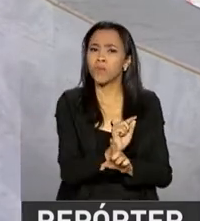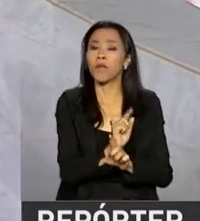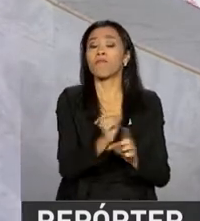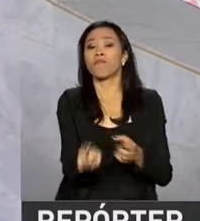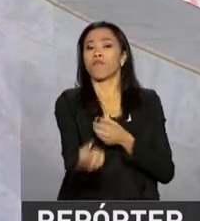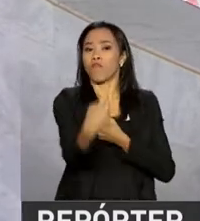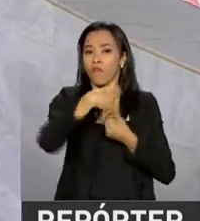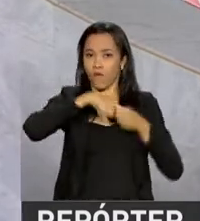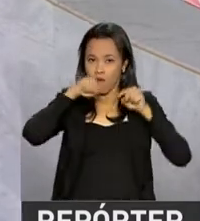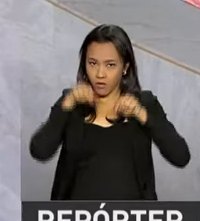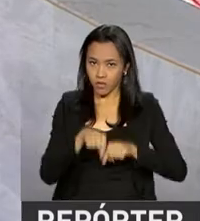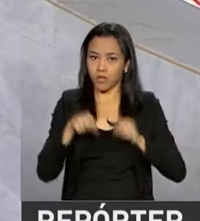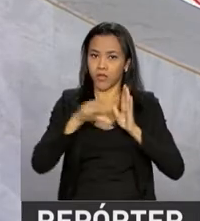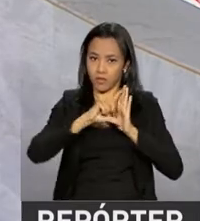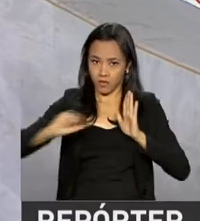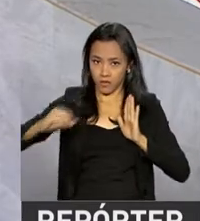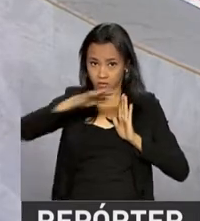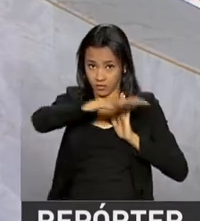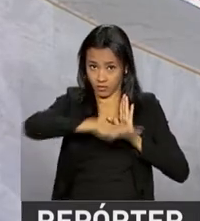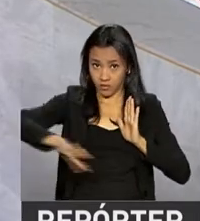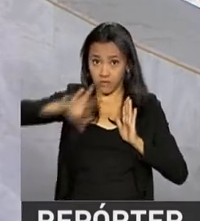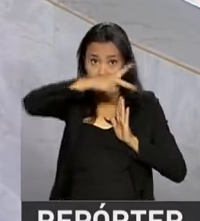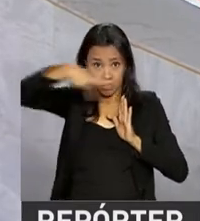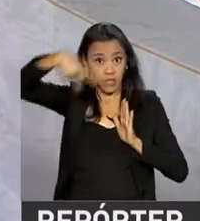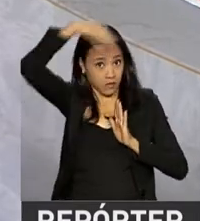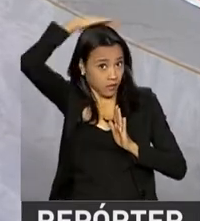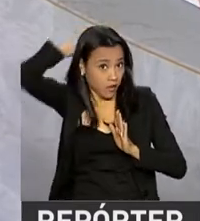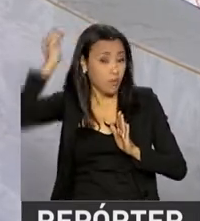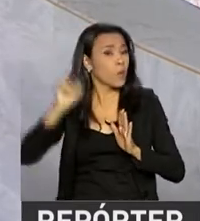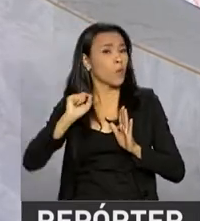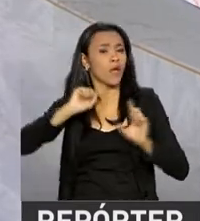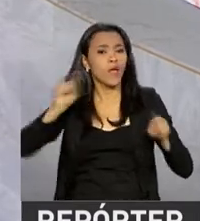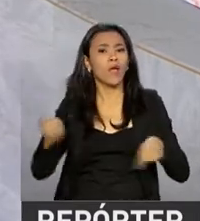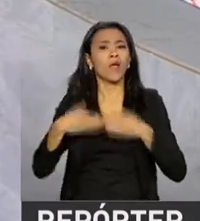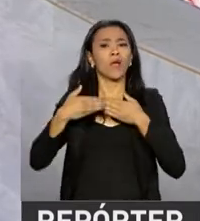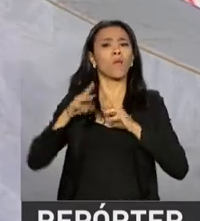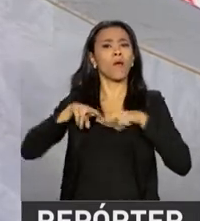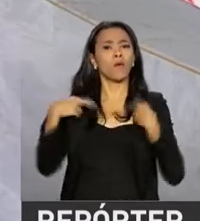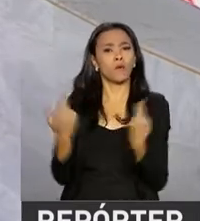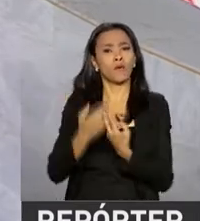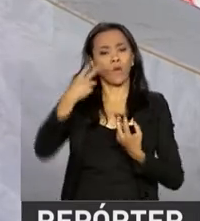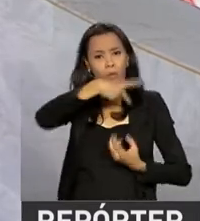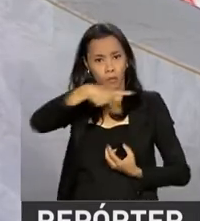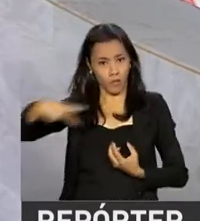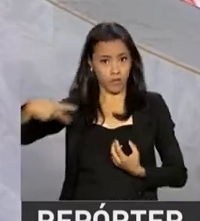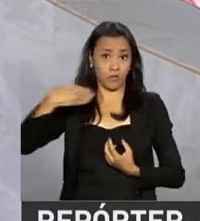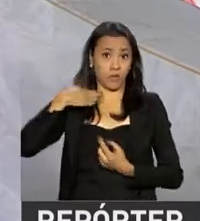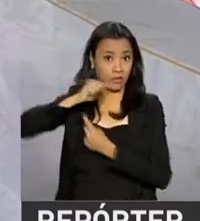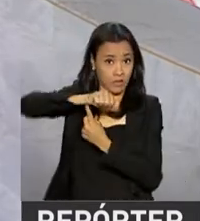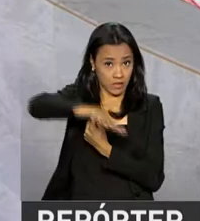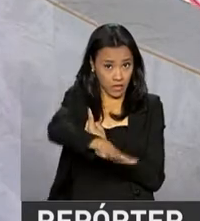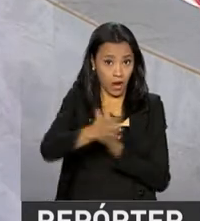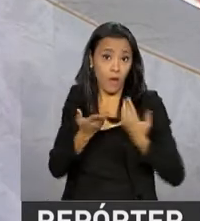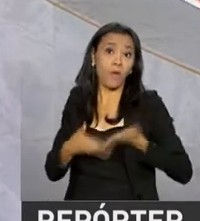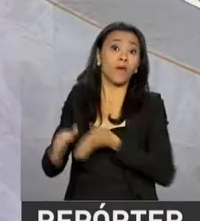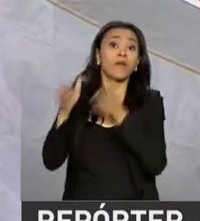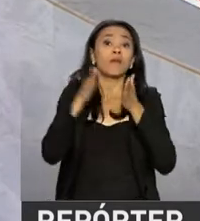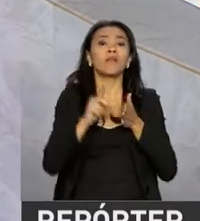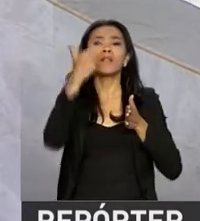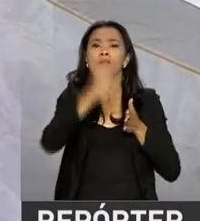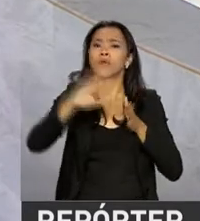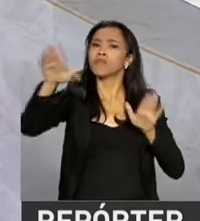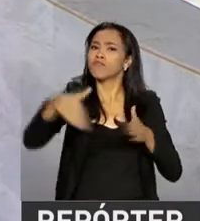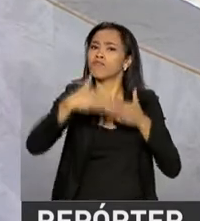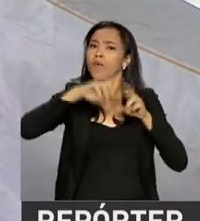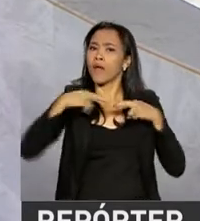volta aqui para o palácio do planalto onde se reúne com o presidente do banco central ilan goldfajn ic e em seguida se reúne com o